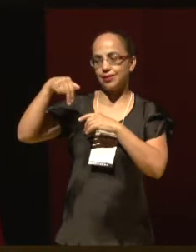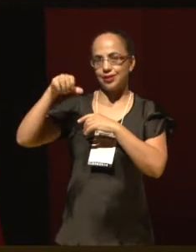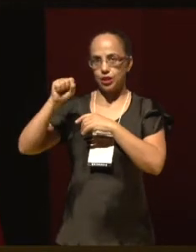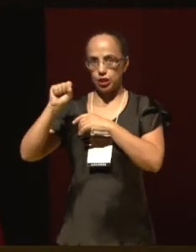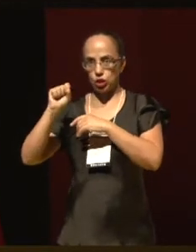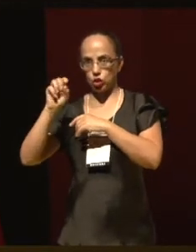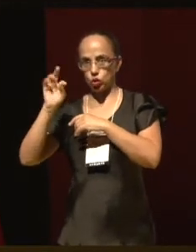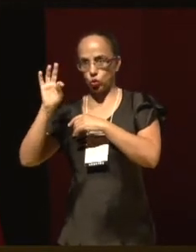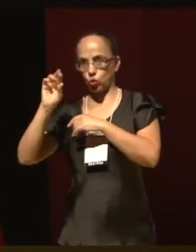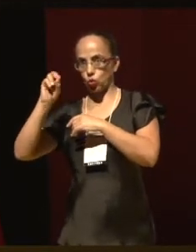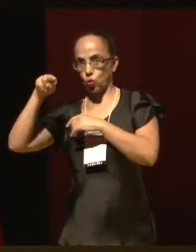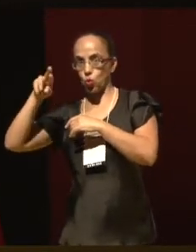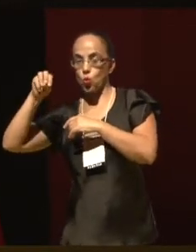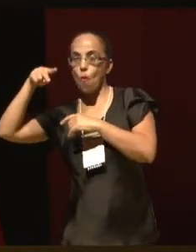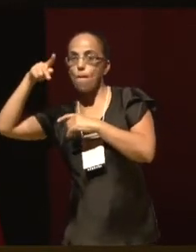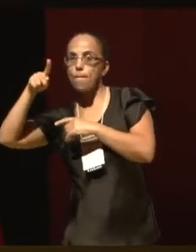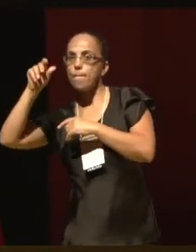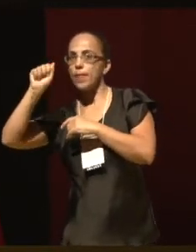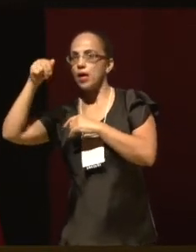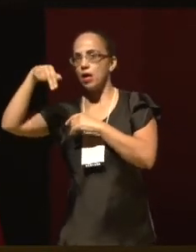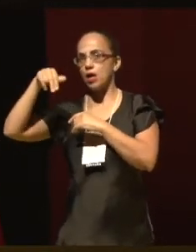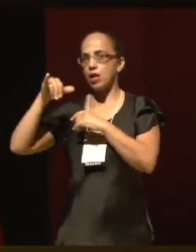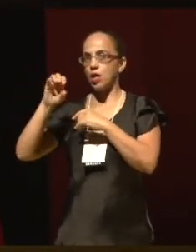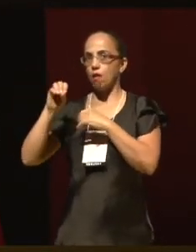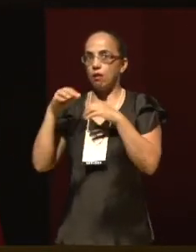A lei de destruição.